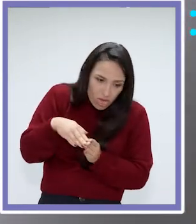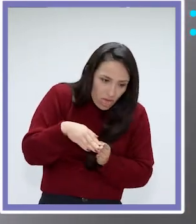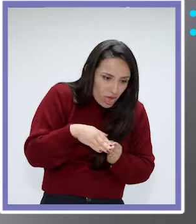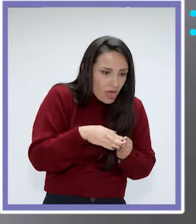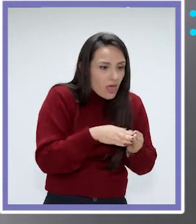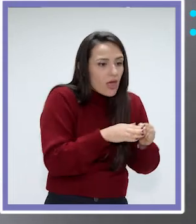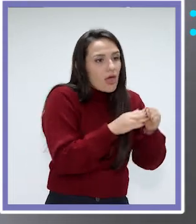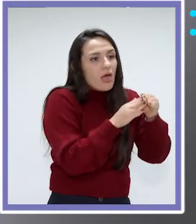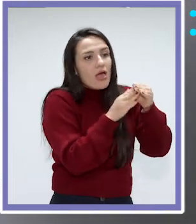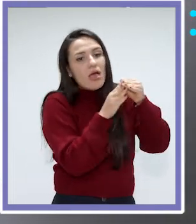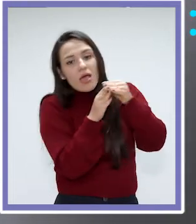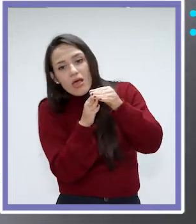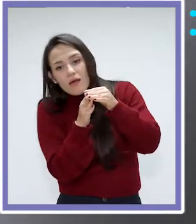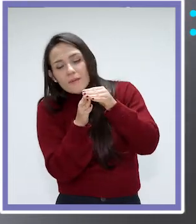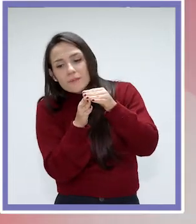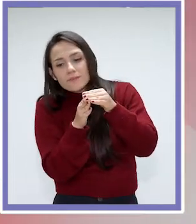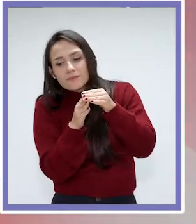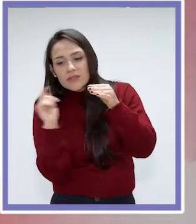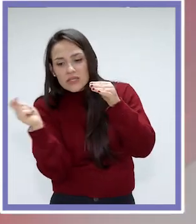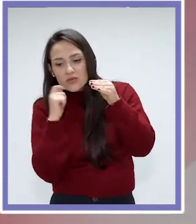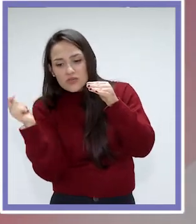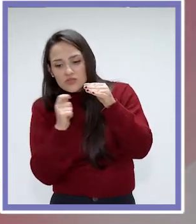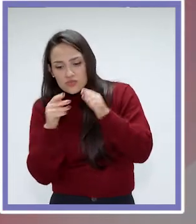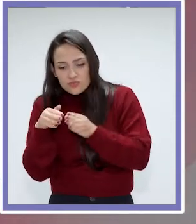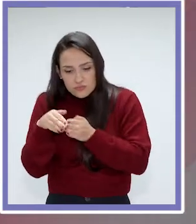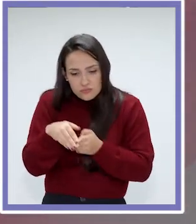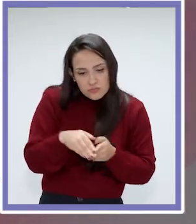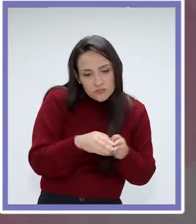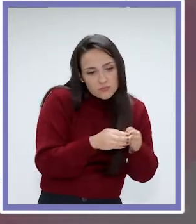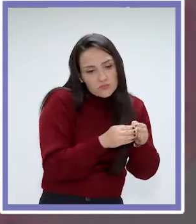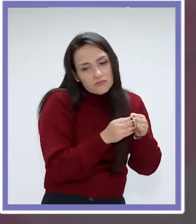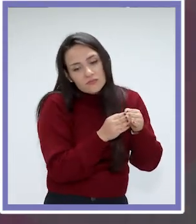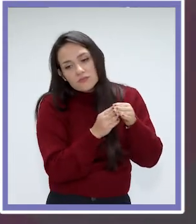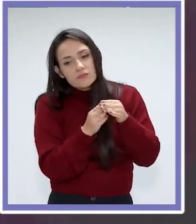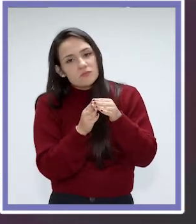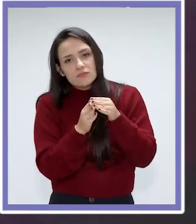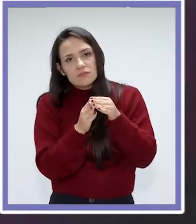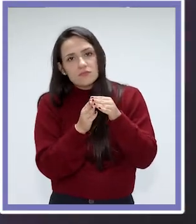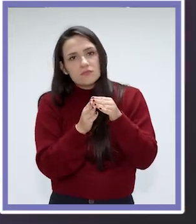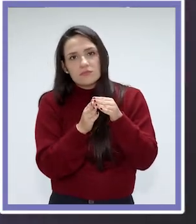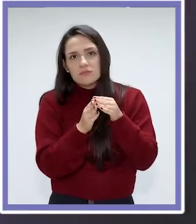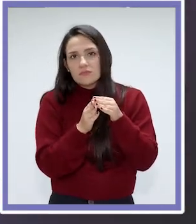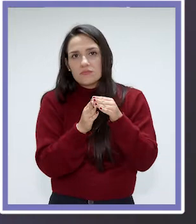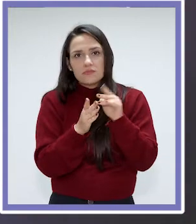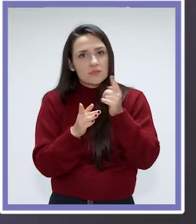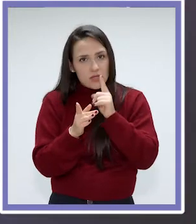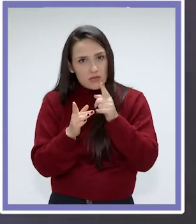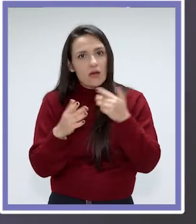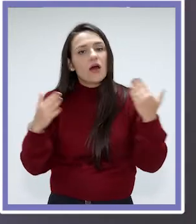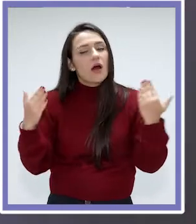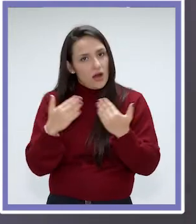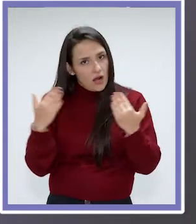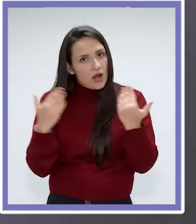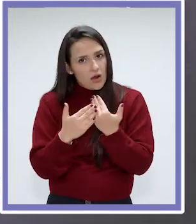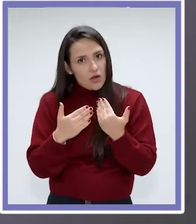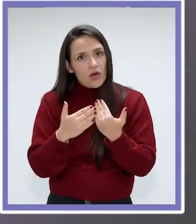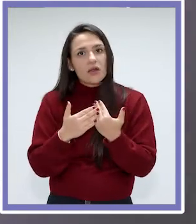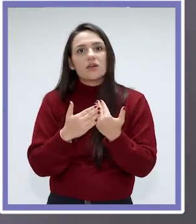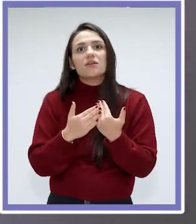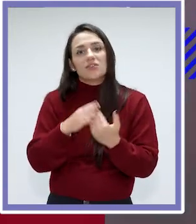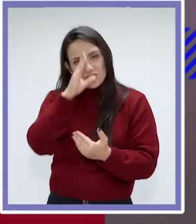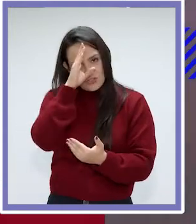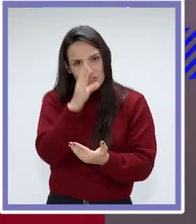Argentina, desembarcar lá no Rio Grande do Sul para pegar mais um tempo de caminhão, não, isso vai ser tudo por dentro da própria